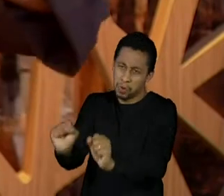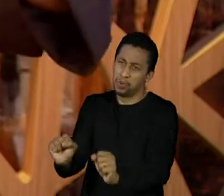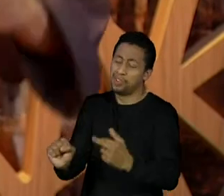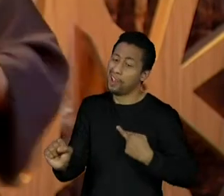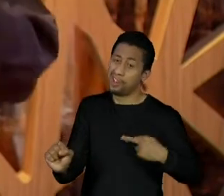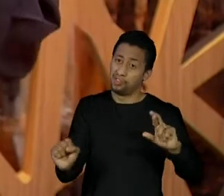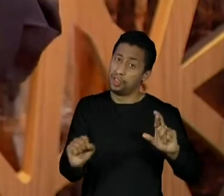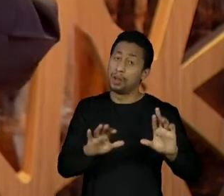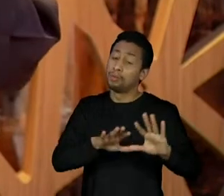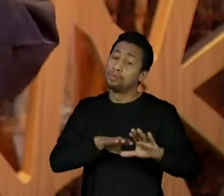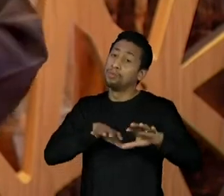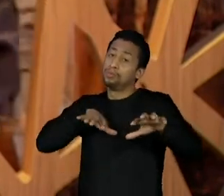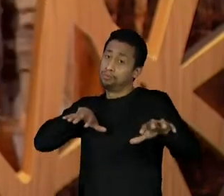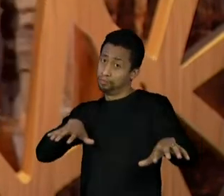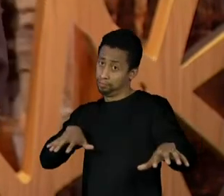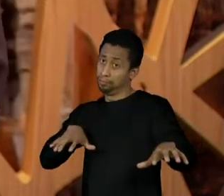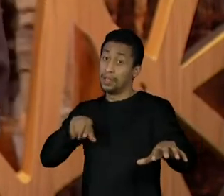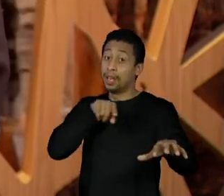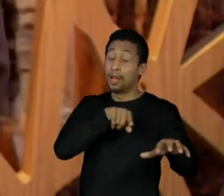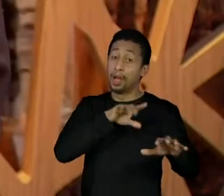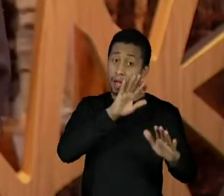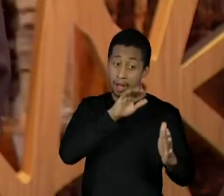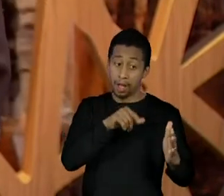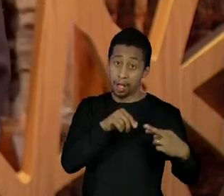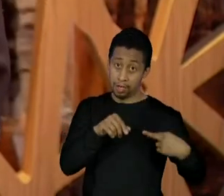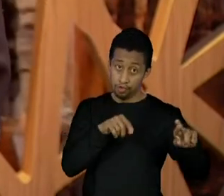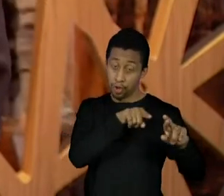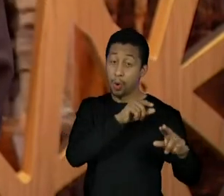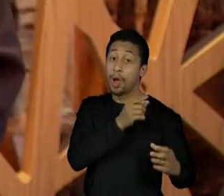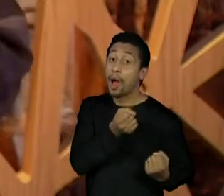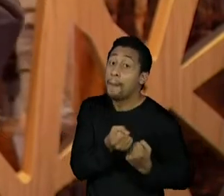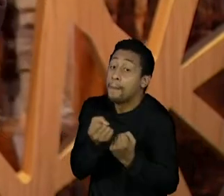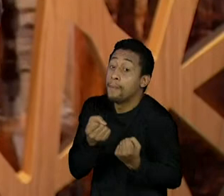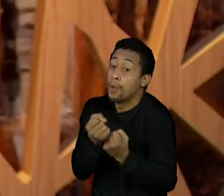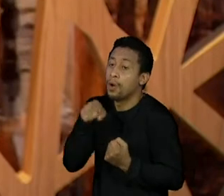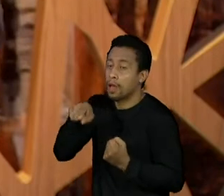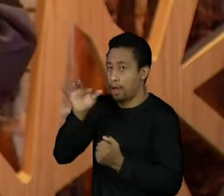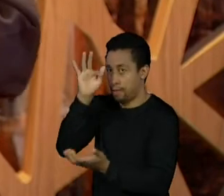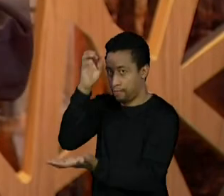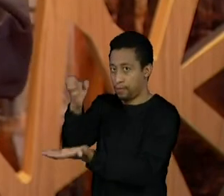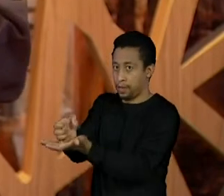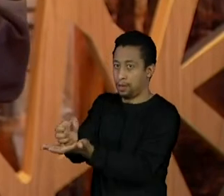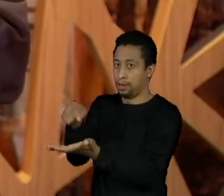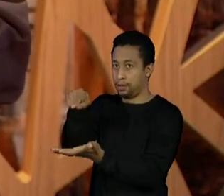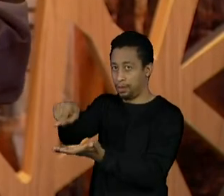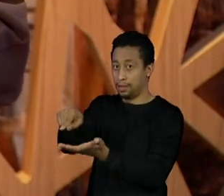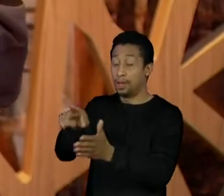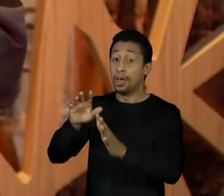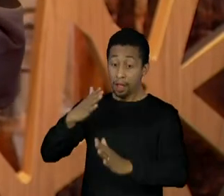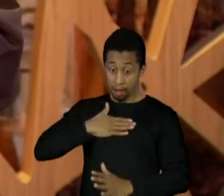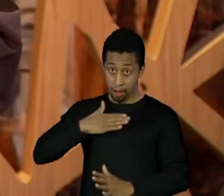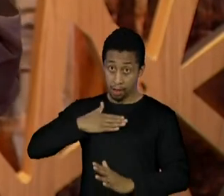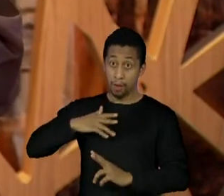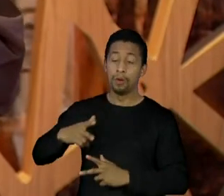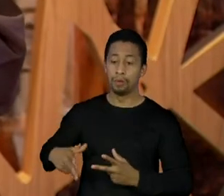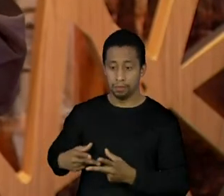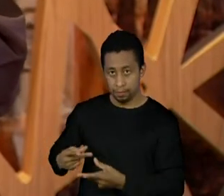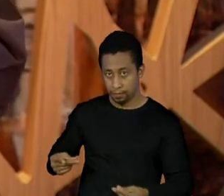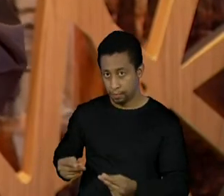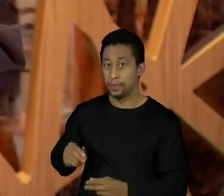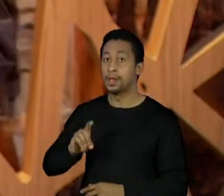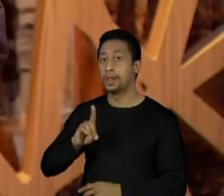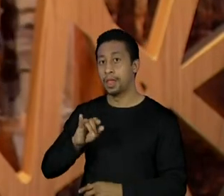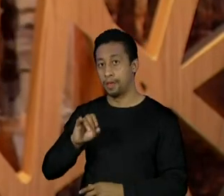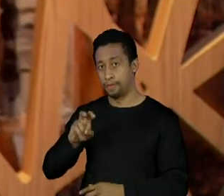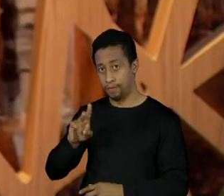só um suporte para a fé. É possível. No entanto, eu, Frei Davi, estou muito preocupado